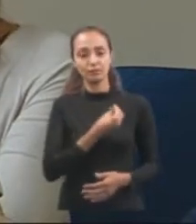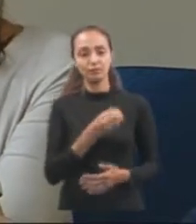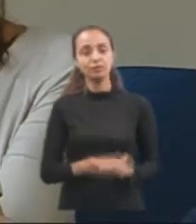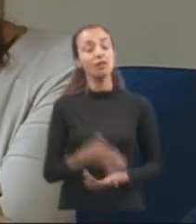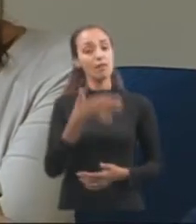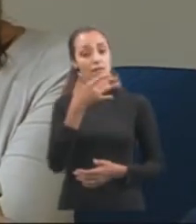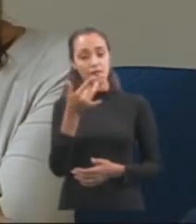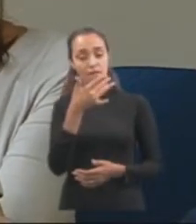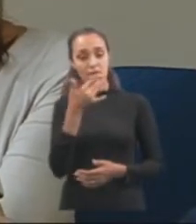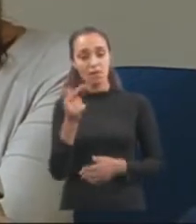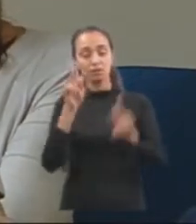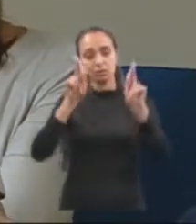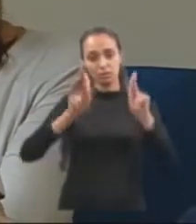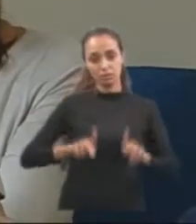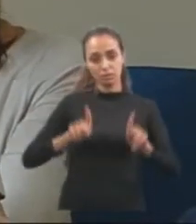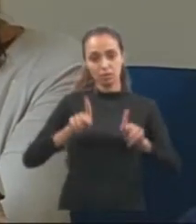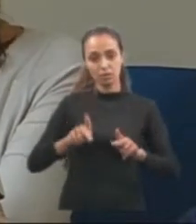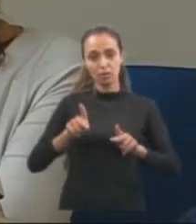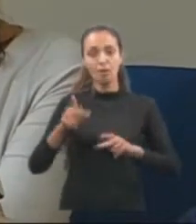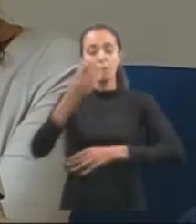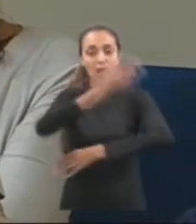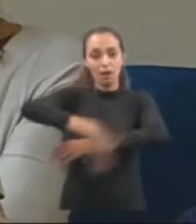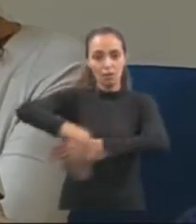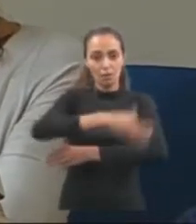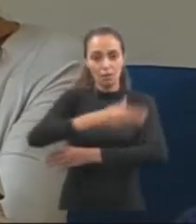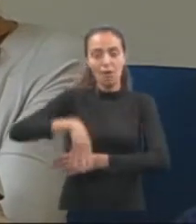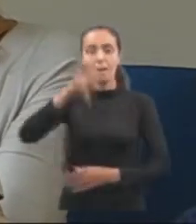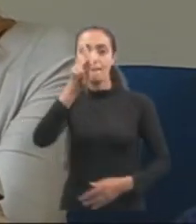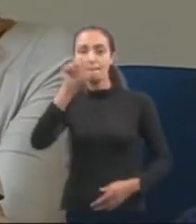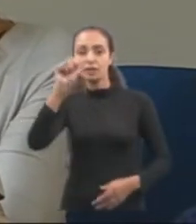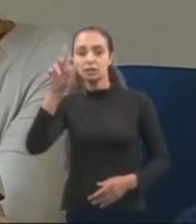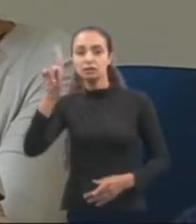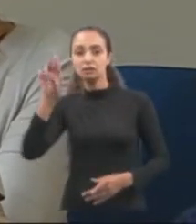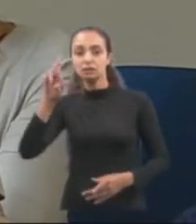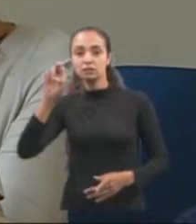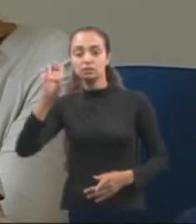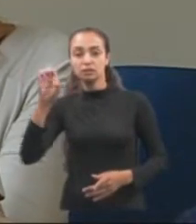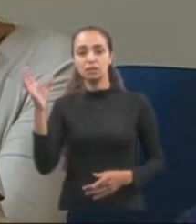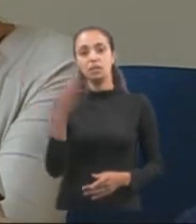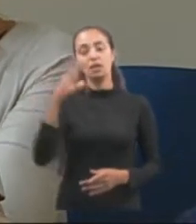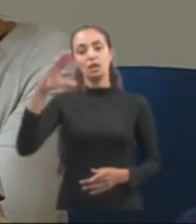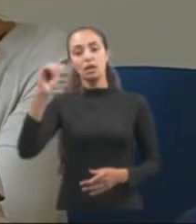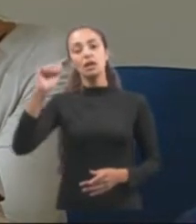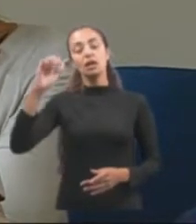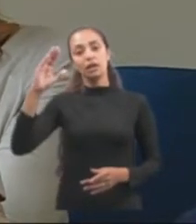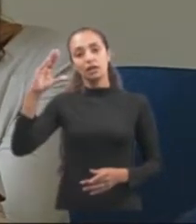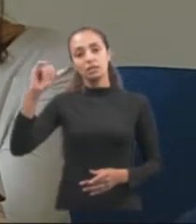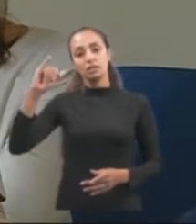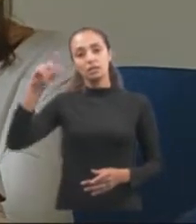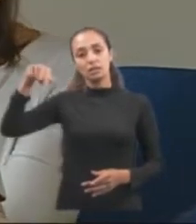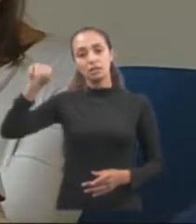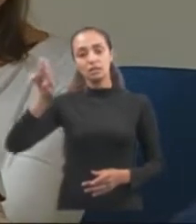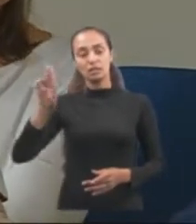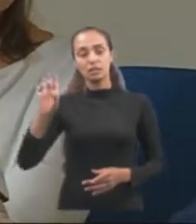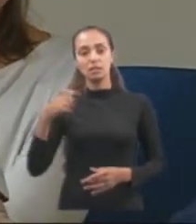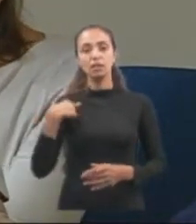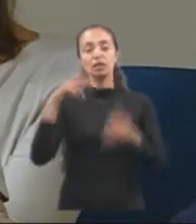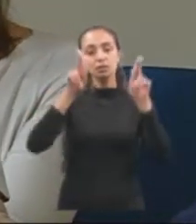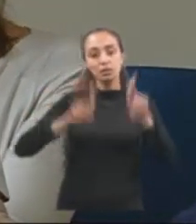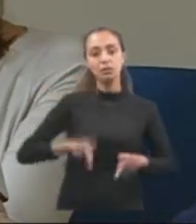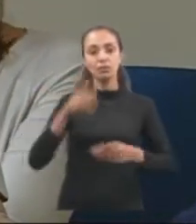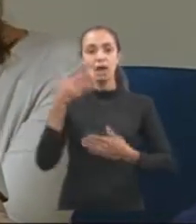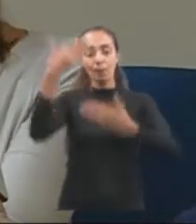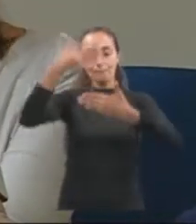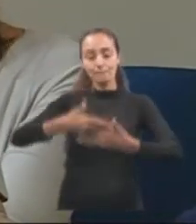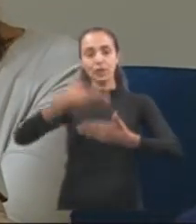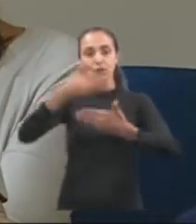as pessoas entrarem pela Avenida Padre Cacique, nós temos um portão de fácil acesso, as pessoas param na porta central, sempre vai